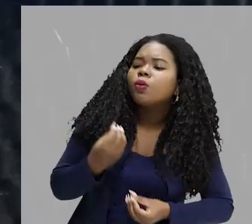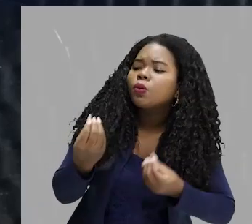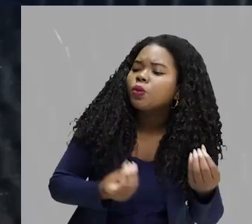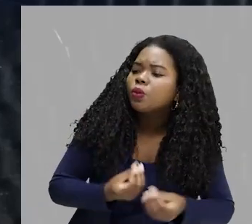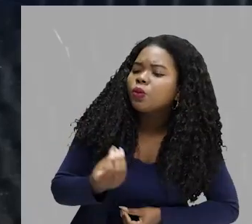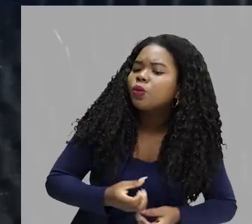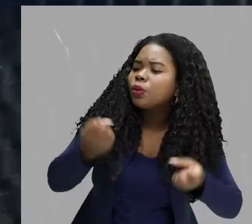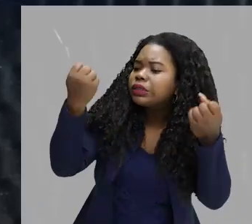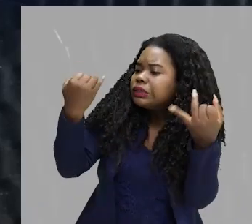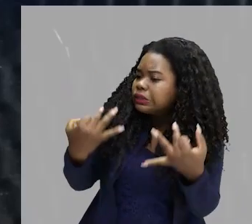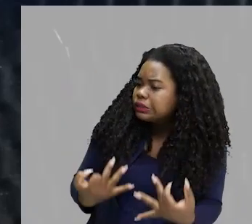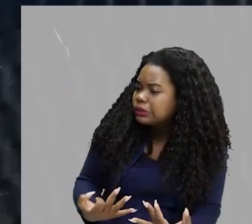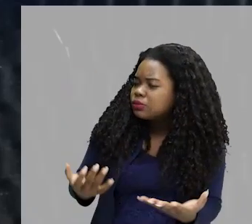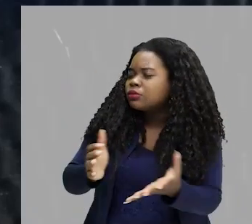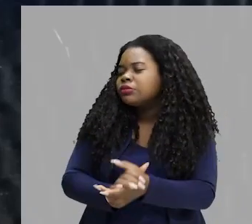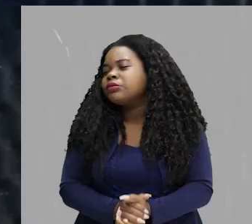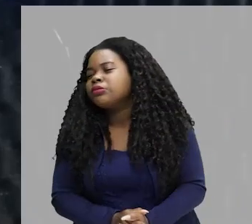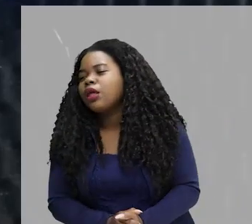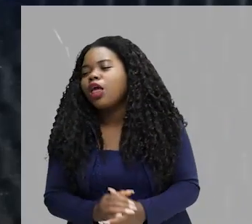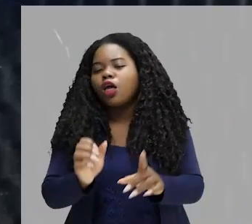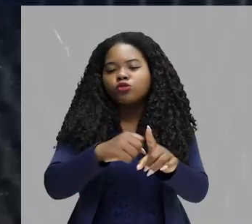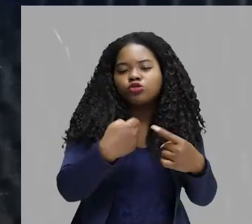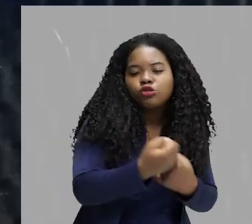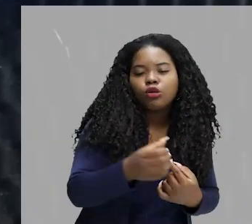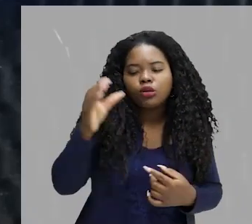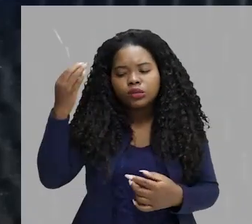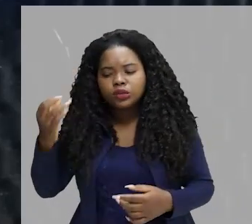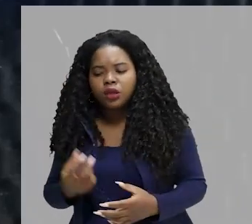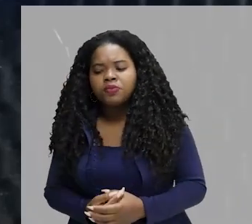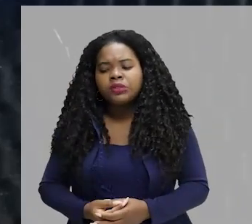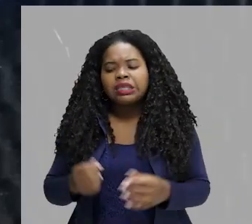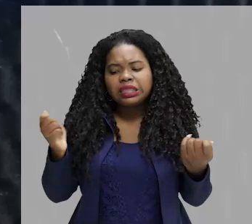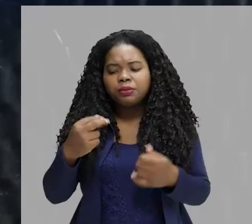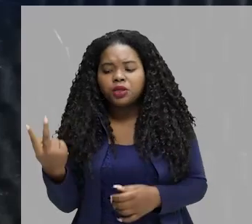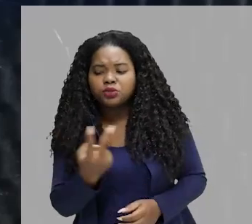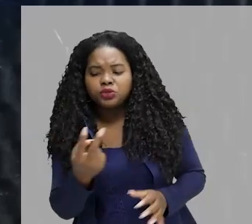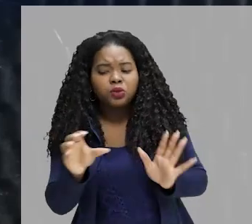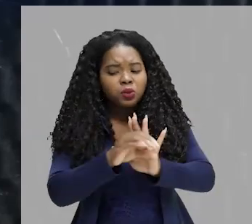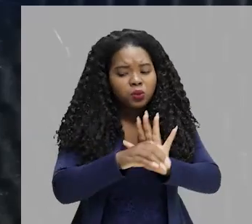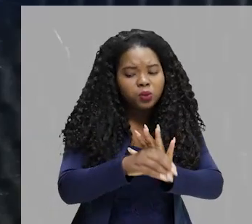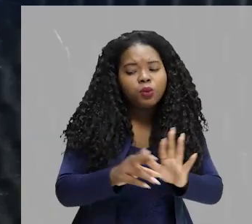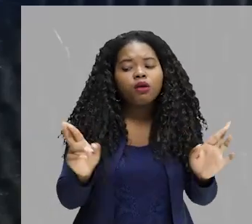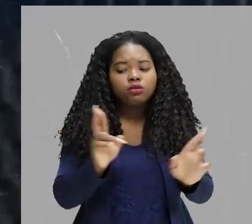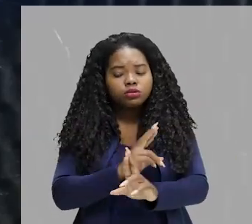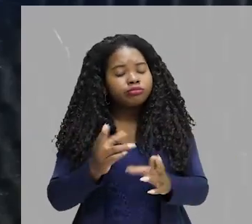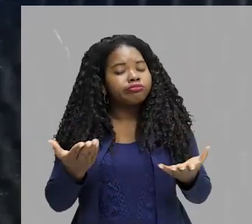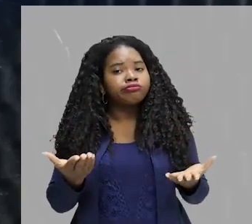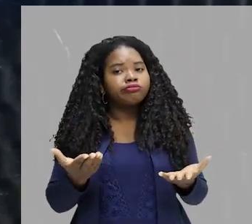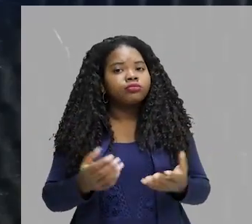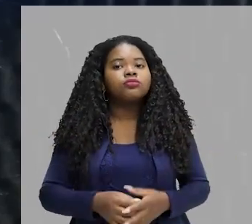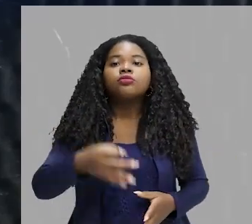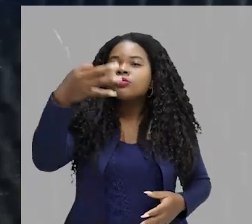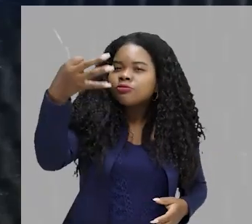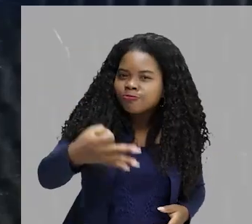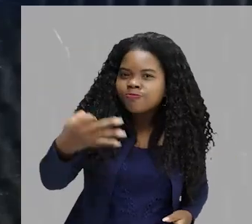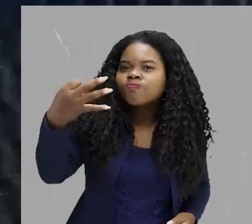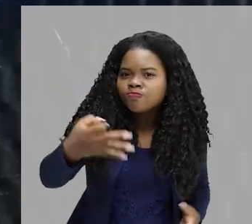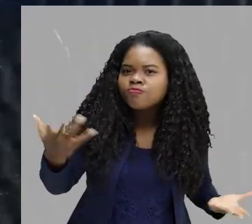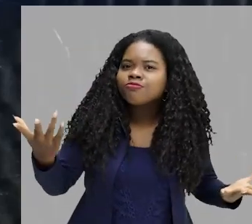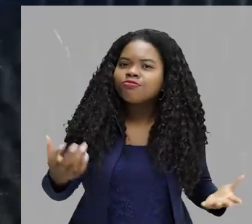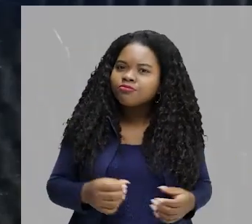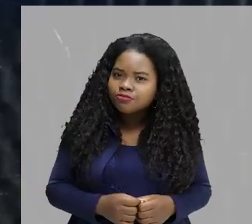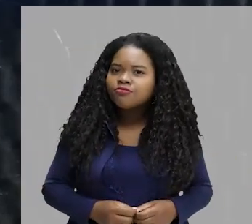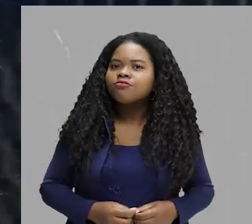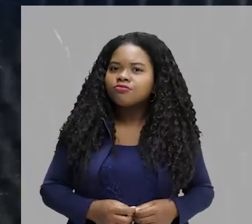falo de sociedade e cultura, eu posso levar em conta que os dois conceitos, eles são relacionáveis? Com certeza.